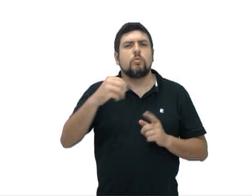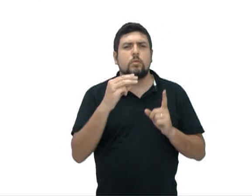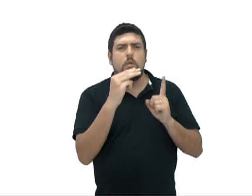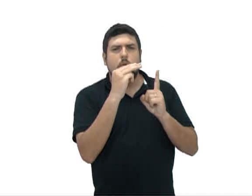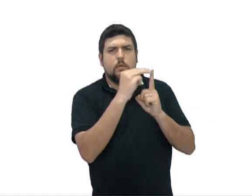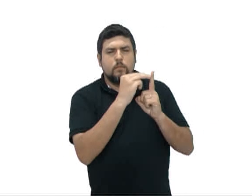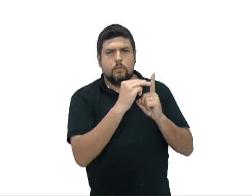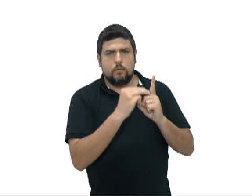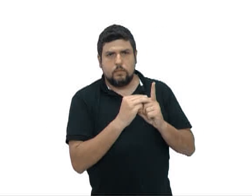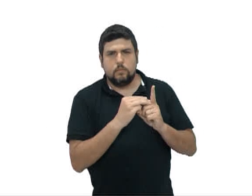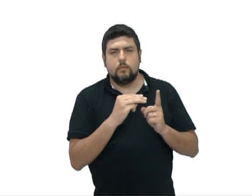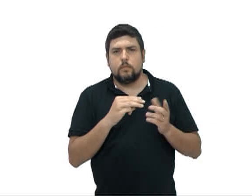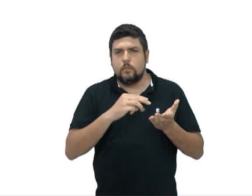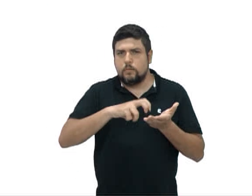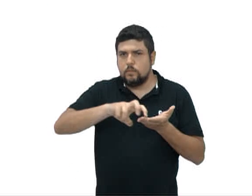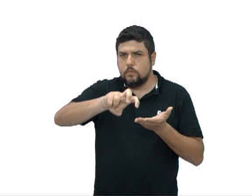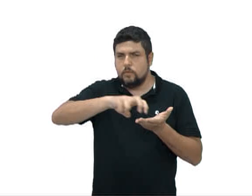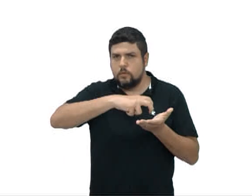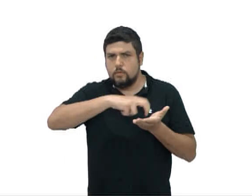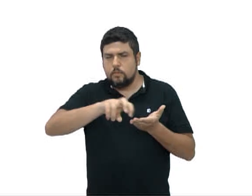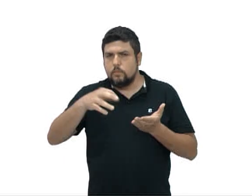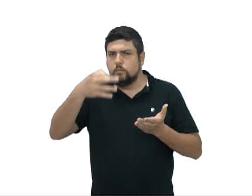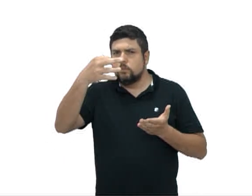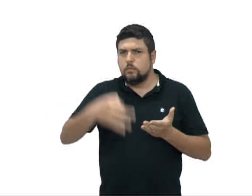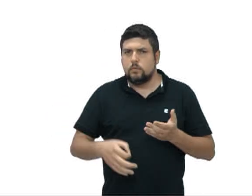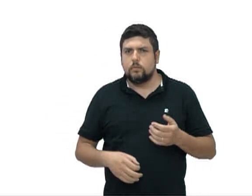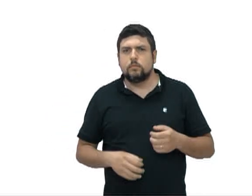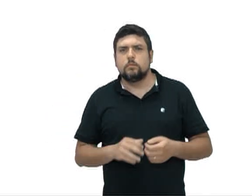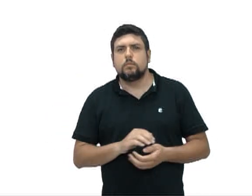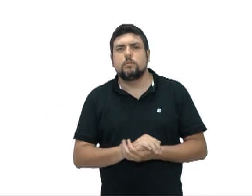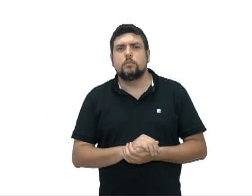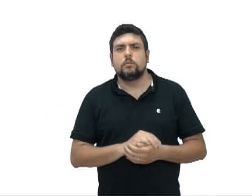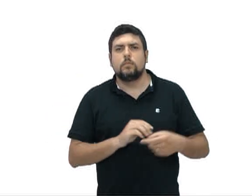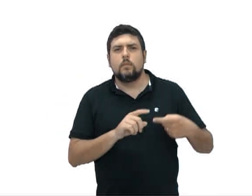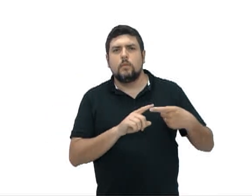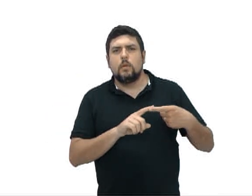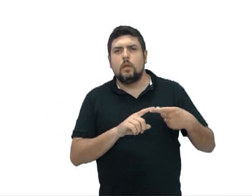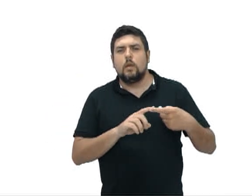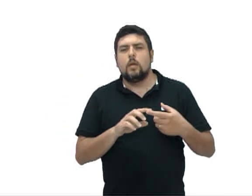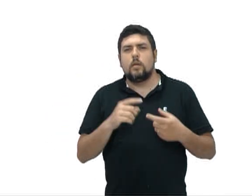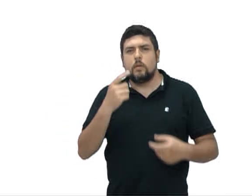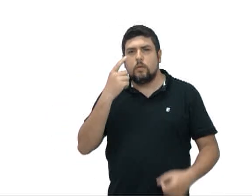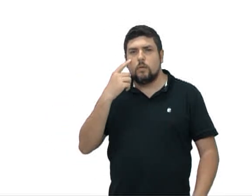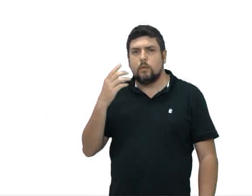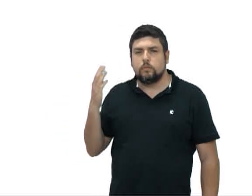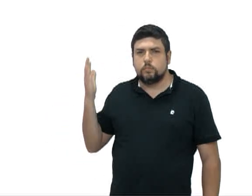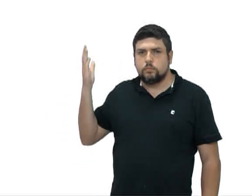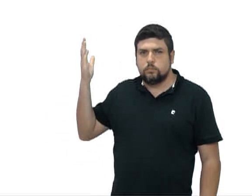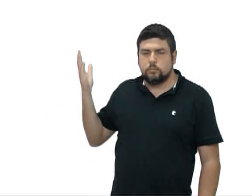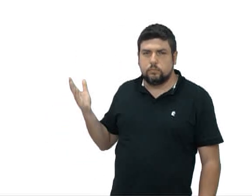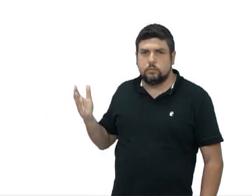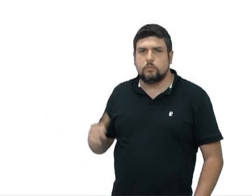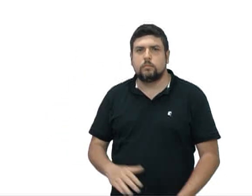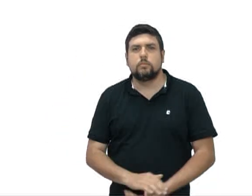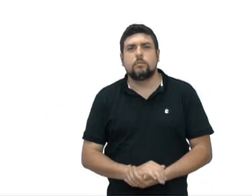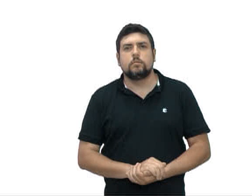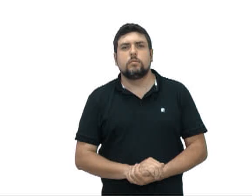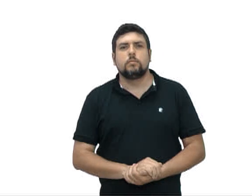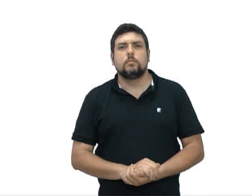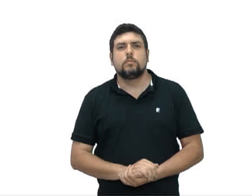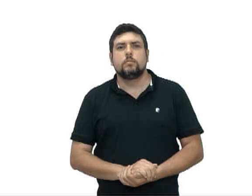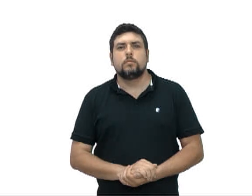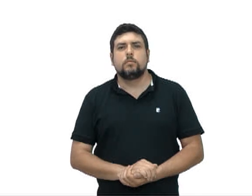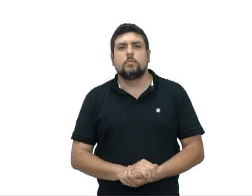skate, é correto afirmar: o freestyle, manobras feitas em sequência no chão; o downhill, descidas de ladeira na